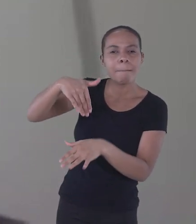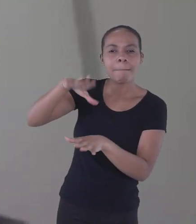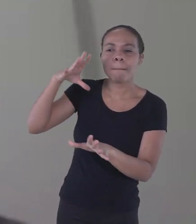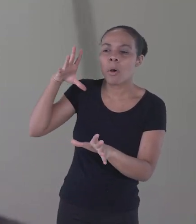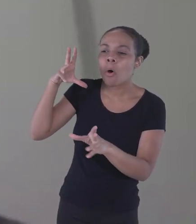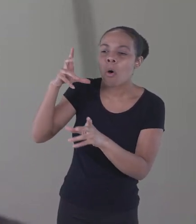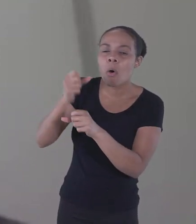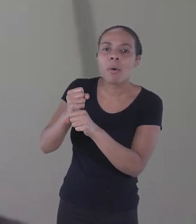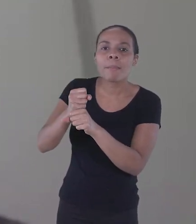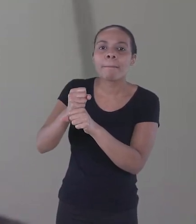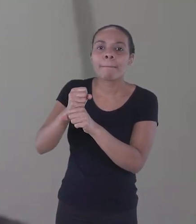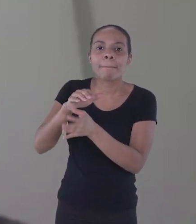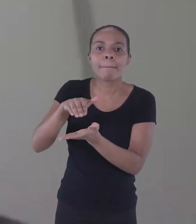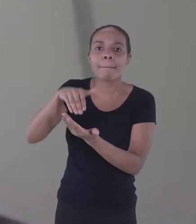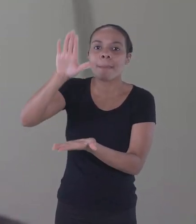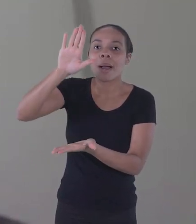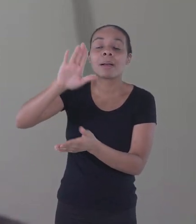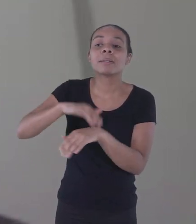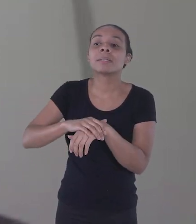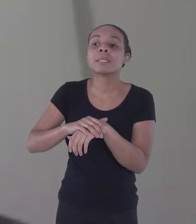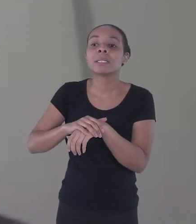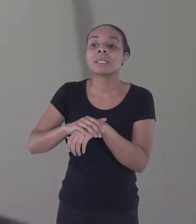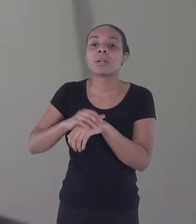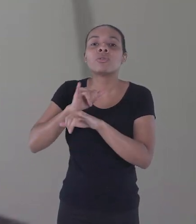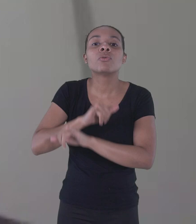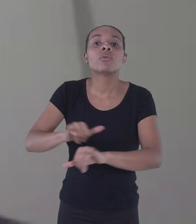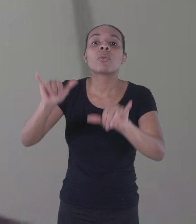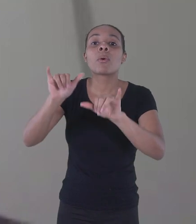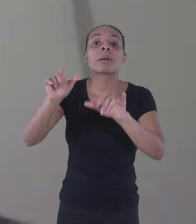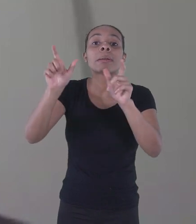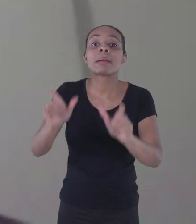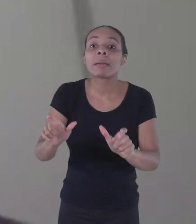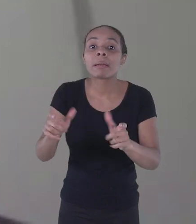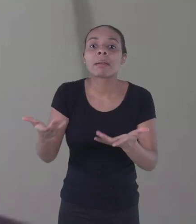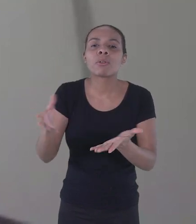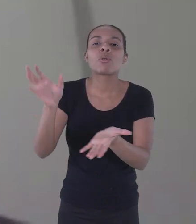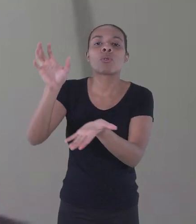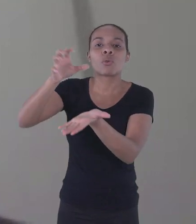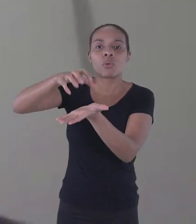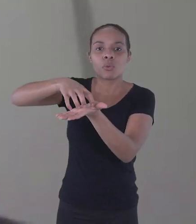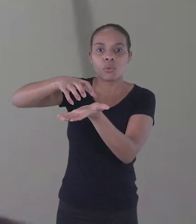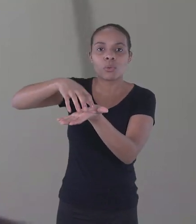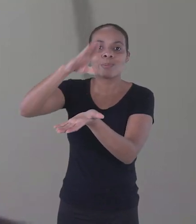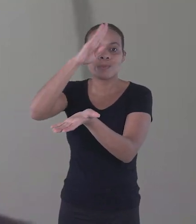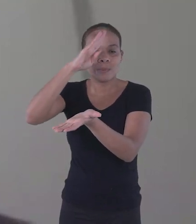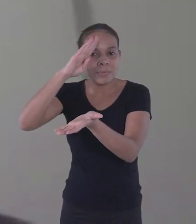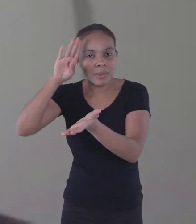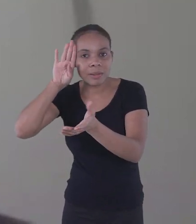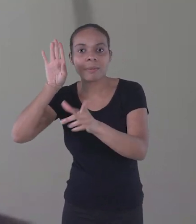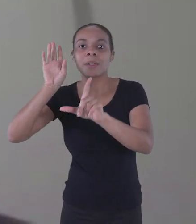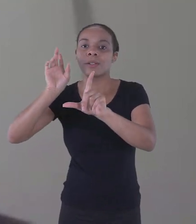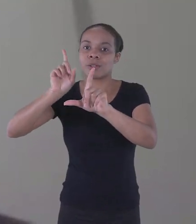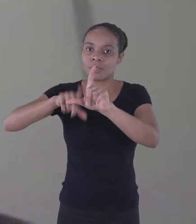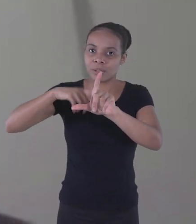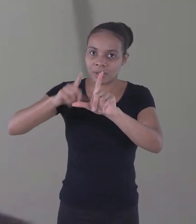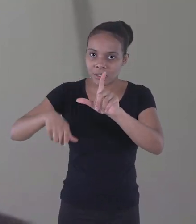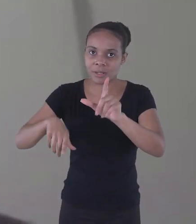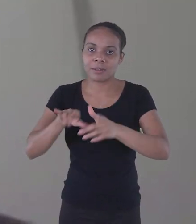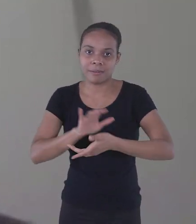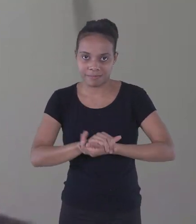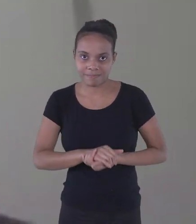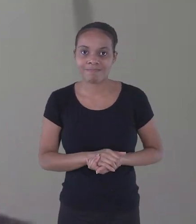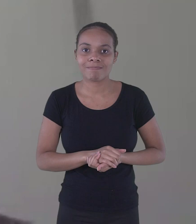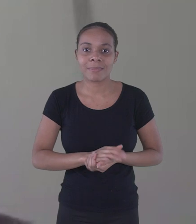4 anos foram publicados pela Companhia das Letras, né? Cartas da prisão. Então, para